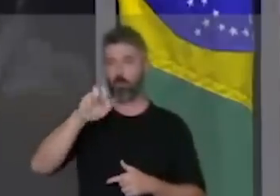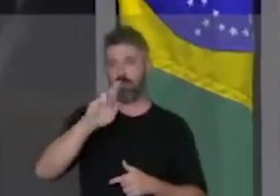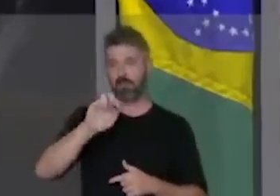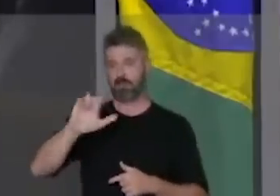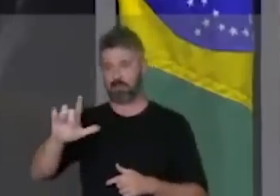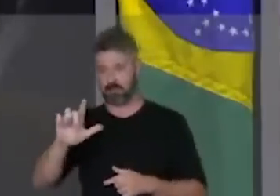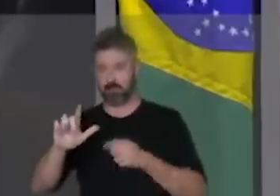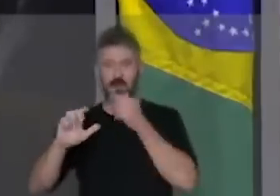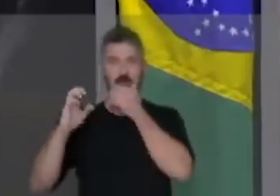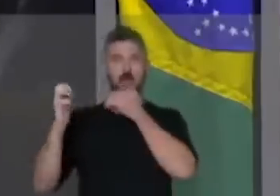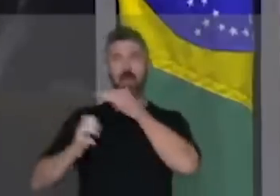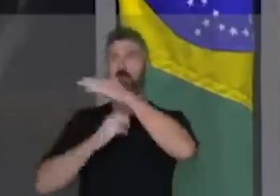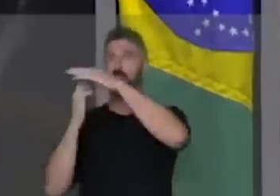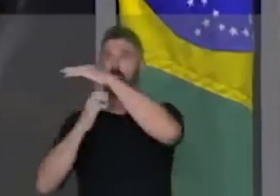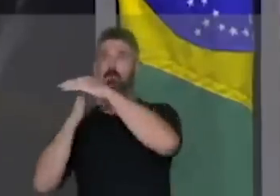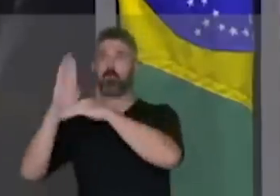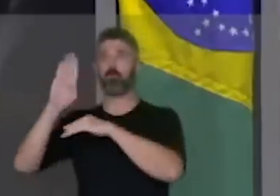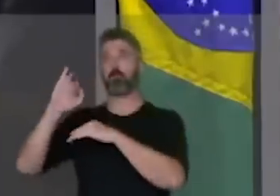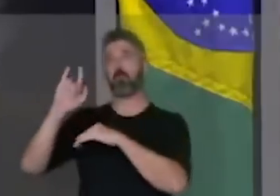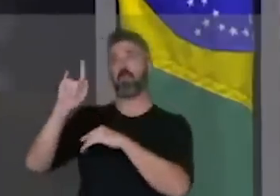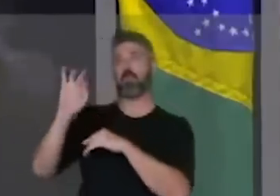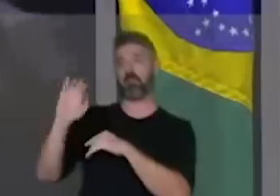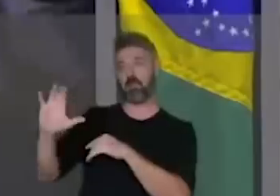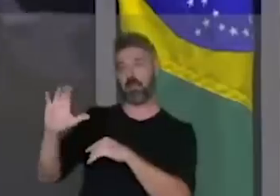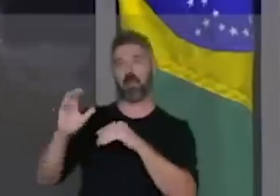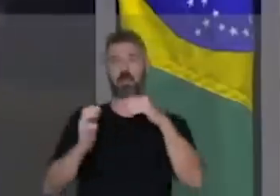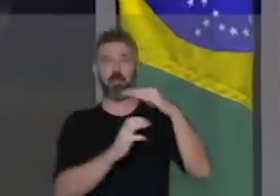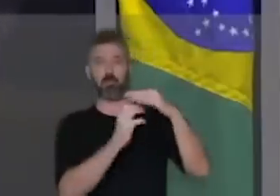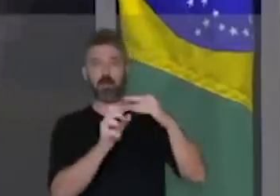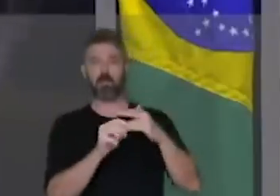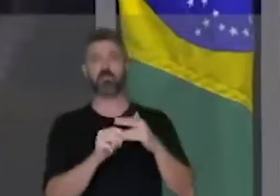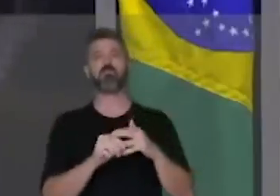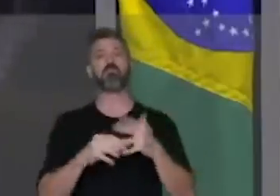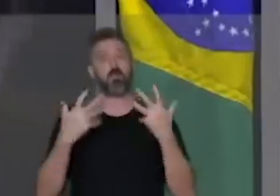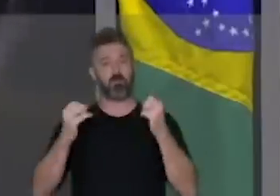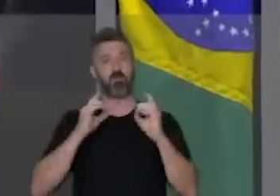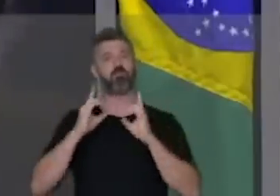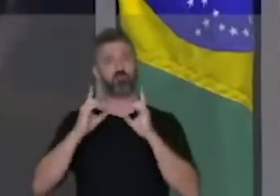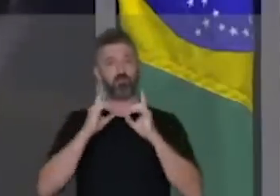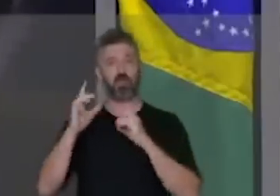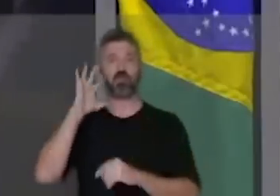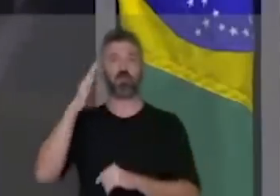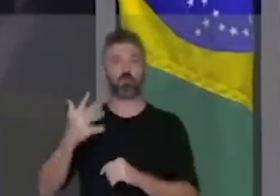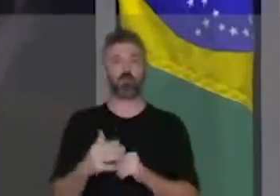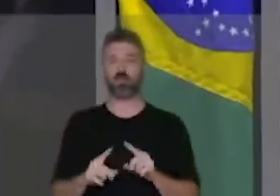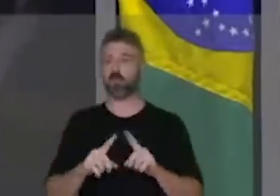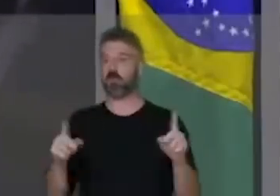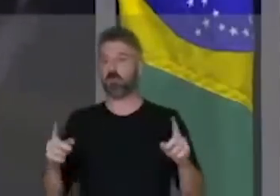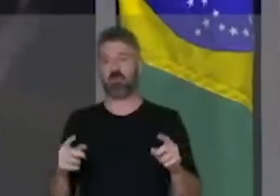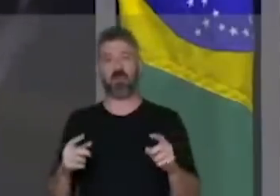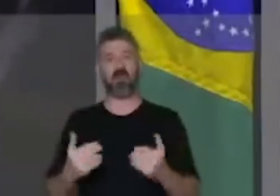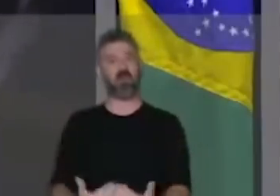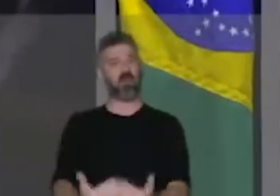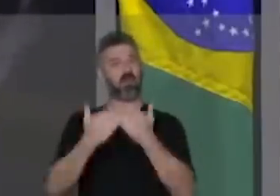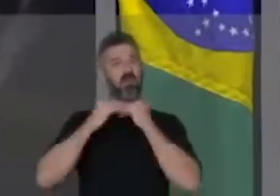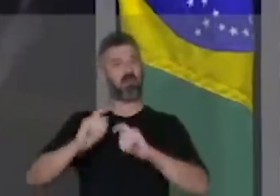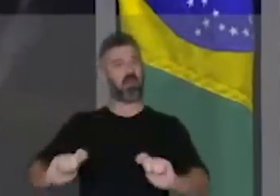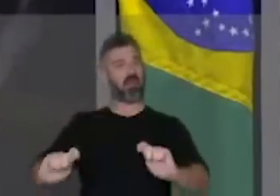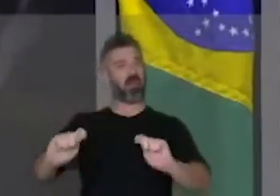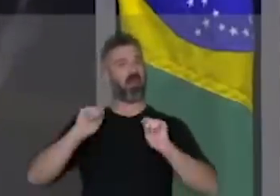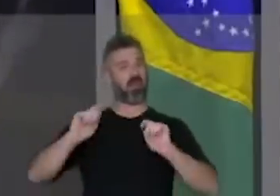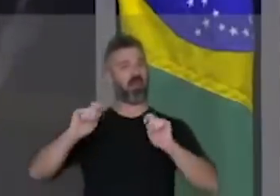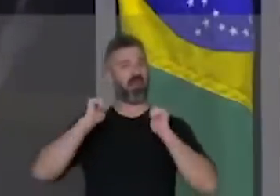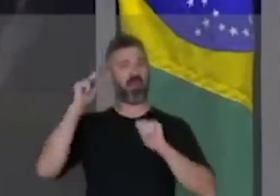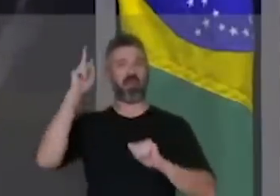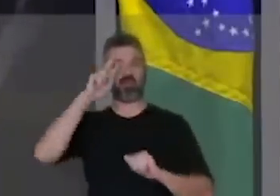big techs e empresas. Estamos dispostos a dialogar para resolver. Mas não nos venham querer enganar com história